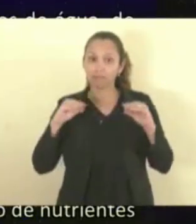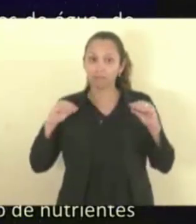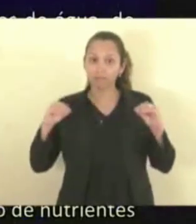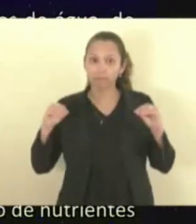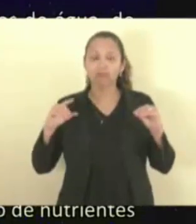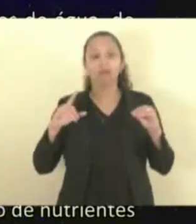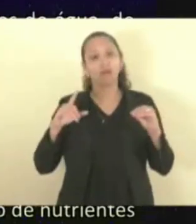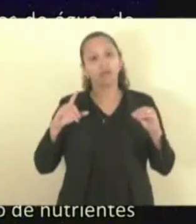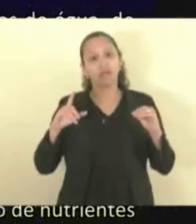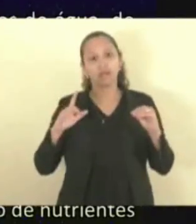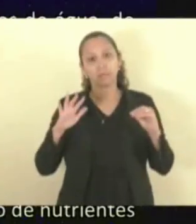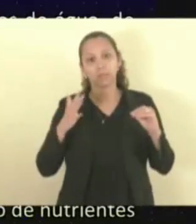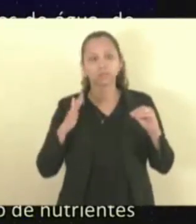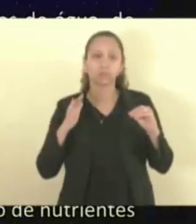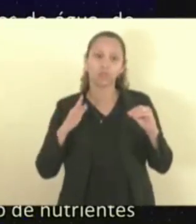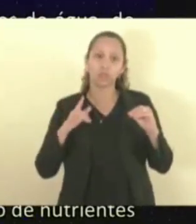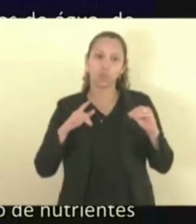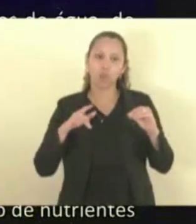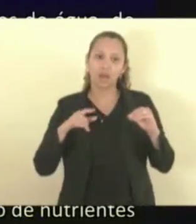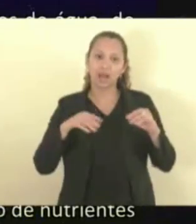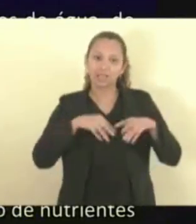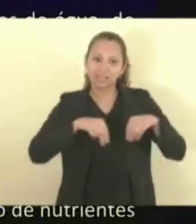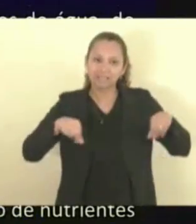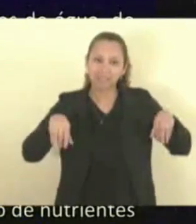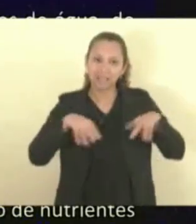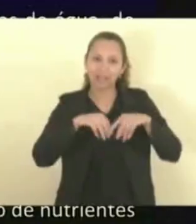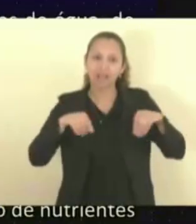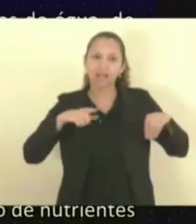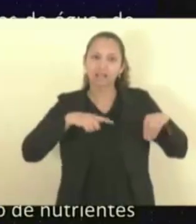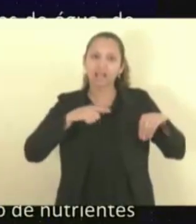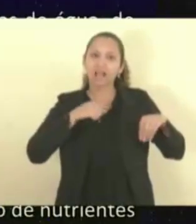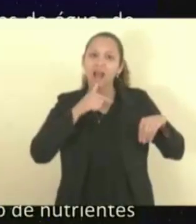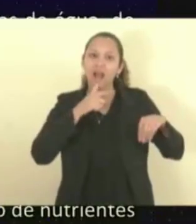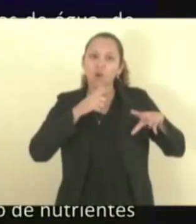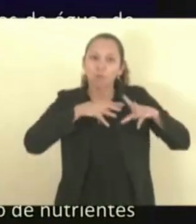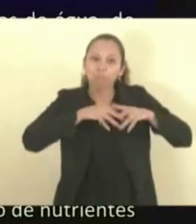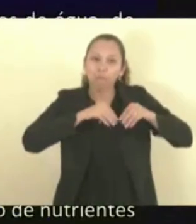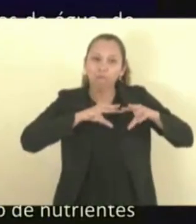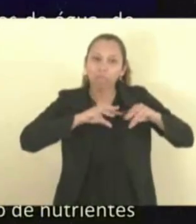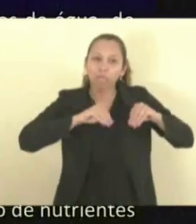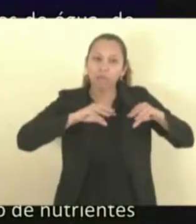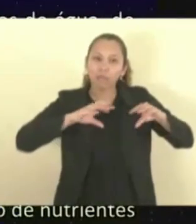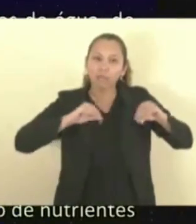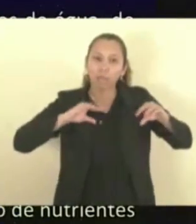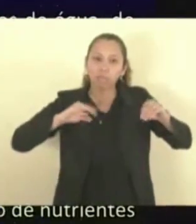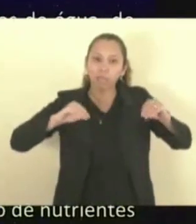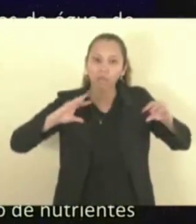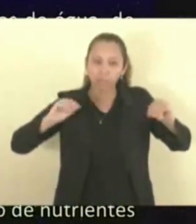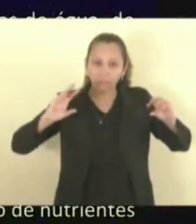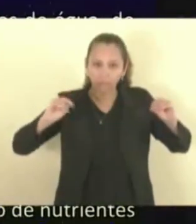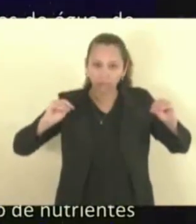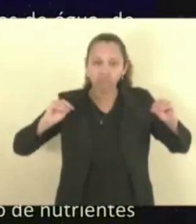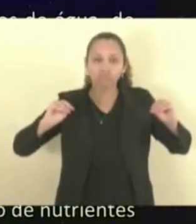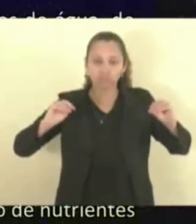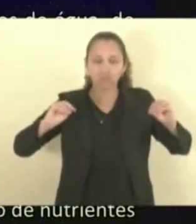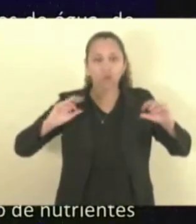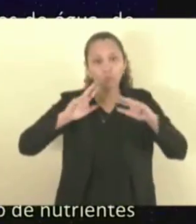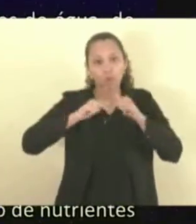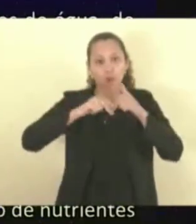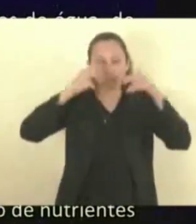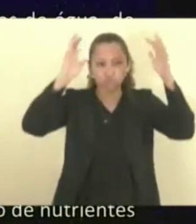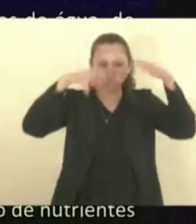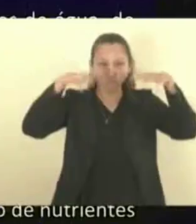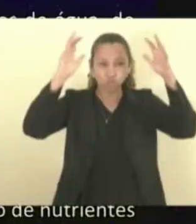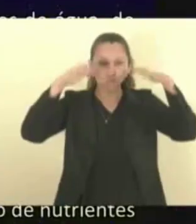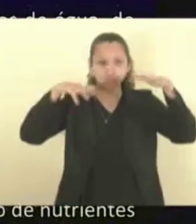semi-aquáticos, digamos assim, né? Cujos solos são inundados ou saturados de água por alagamento, né? Infiltração d'água da chuva e afloramento